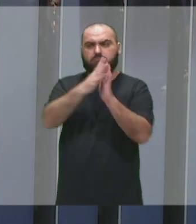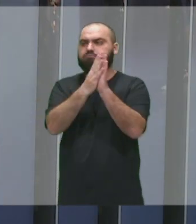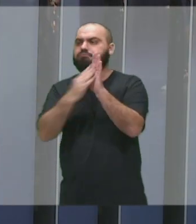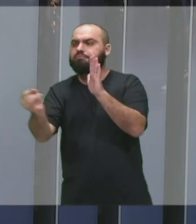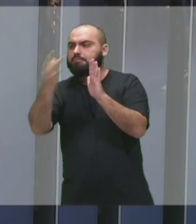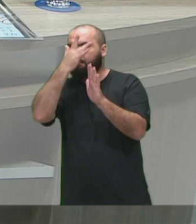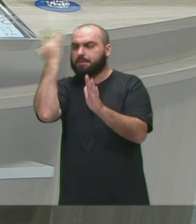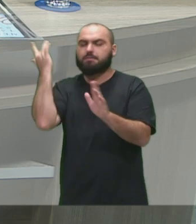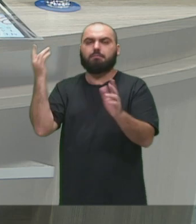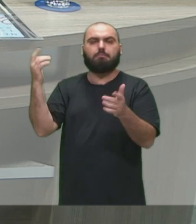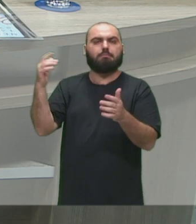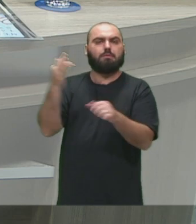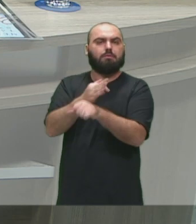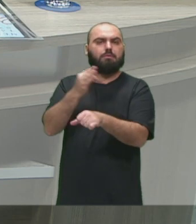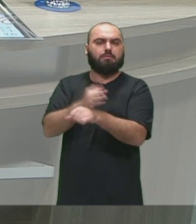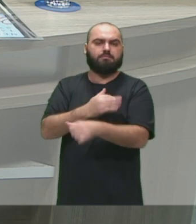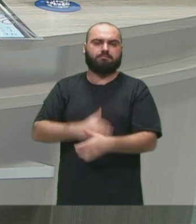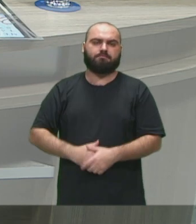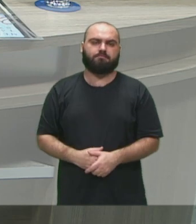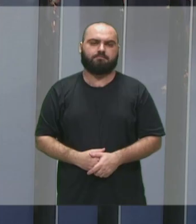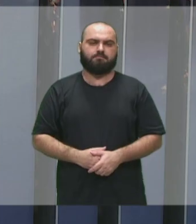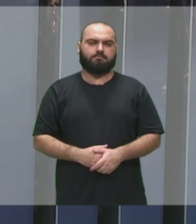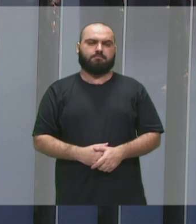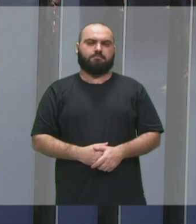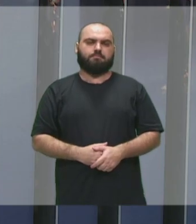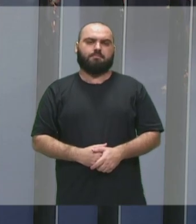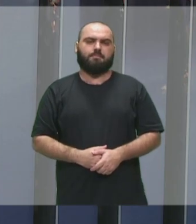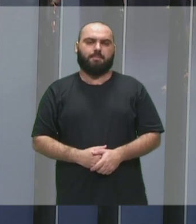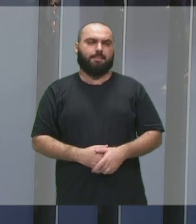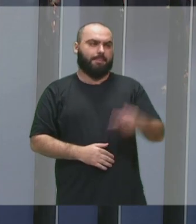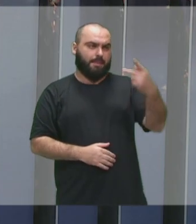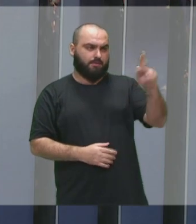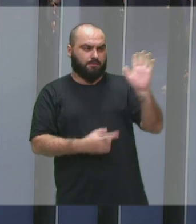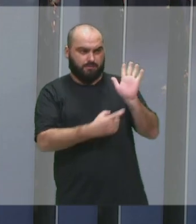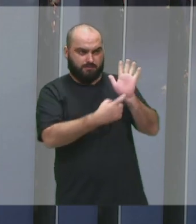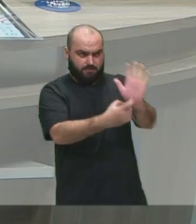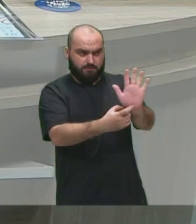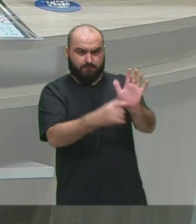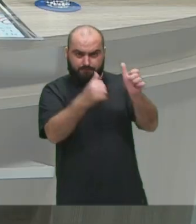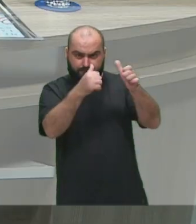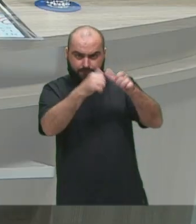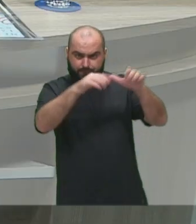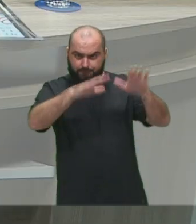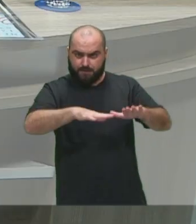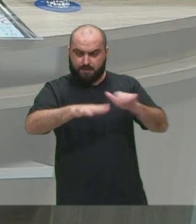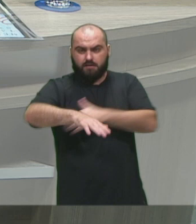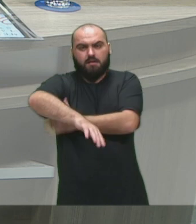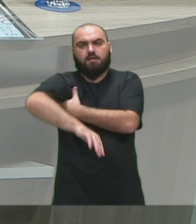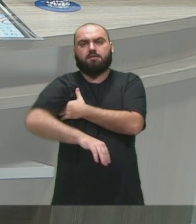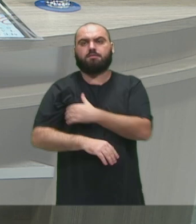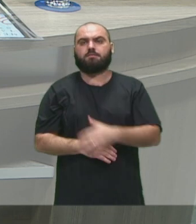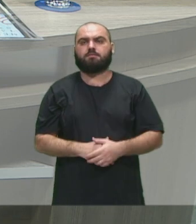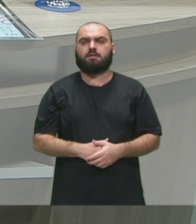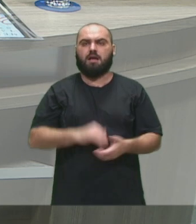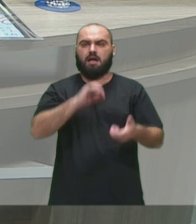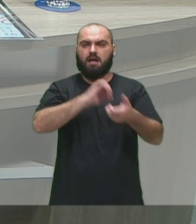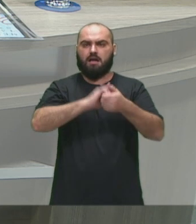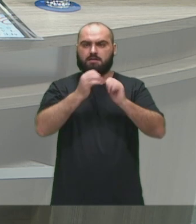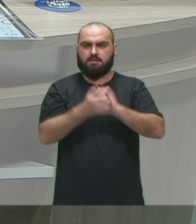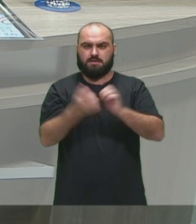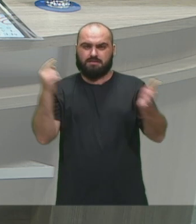pessoas sejam machucadas. Miriam, a tua exposição a exposição Arte